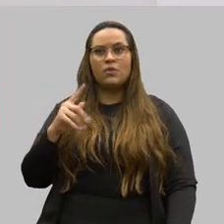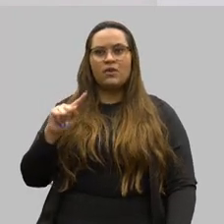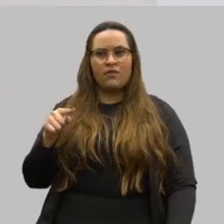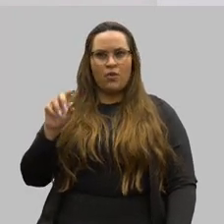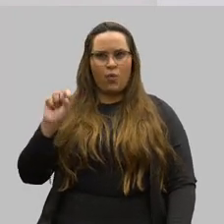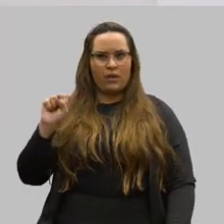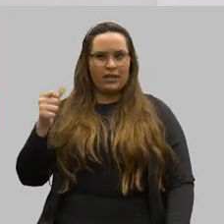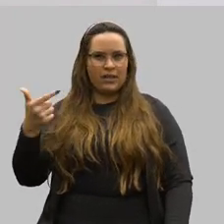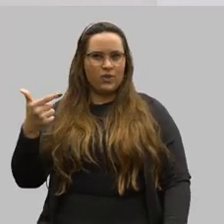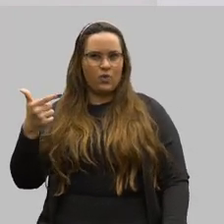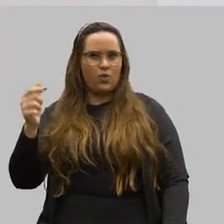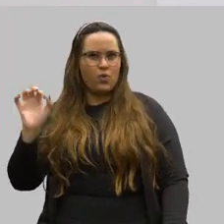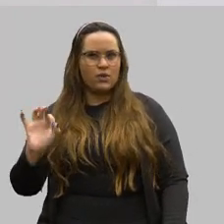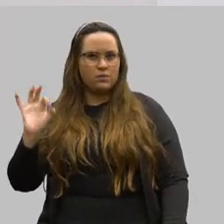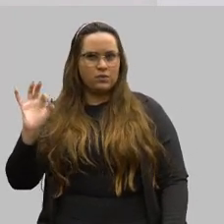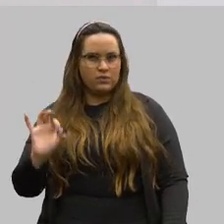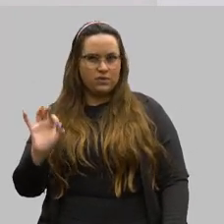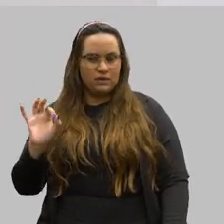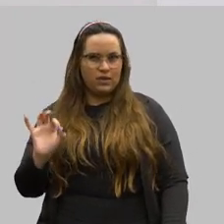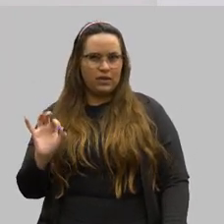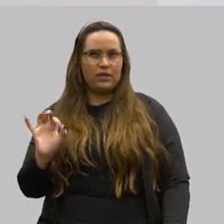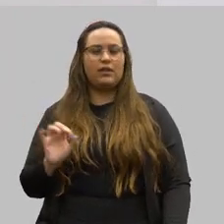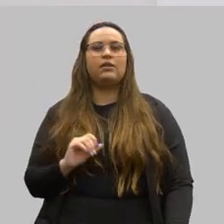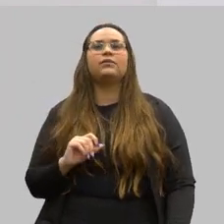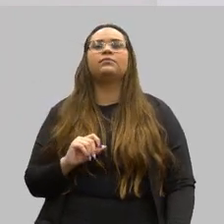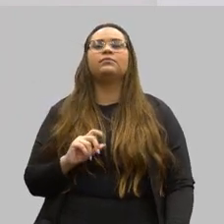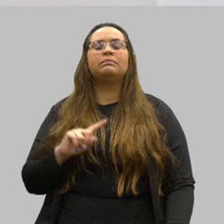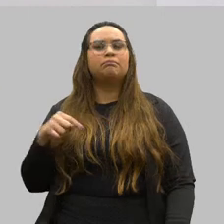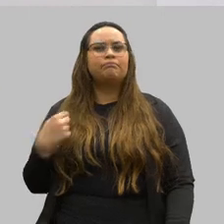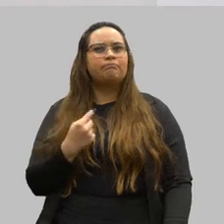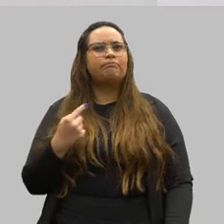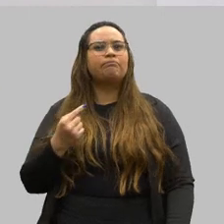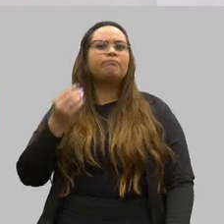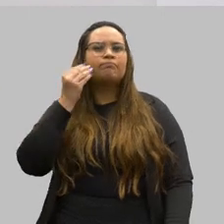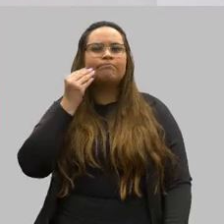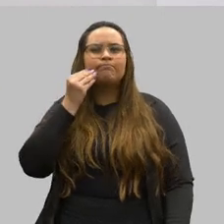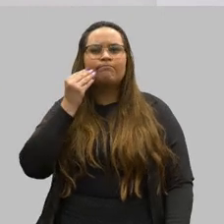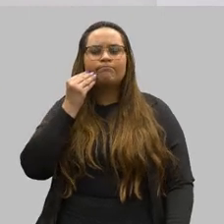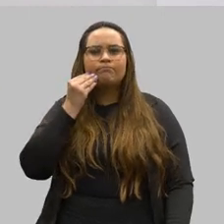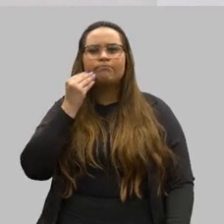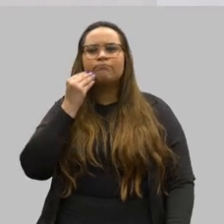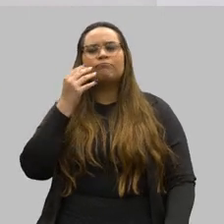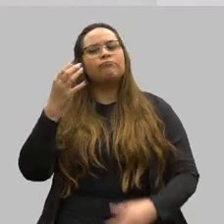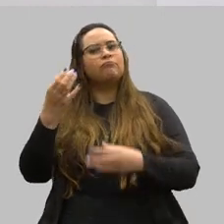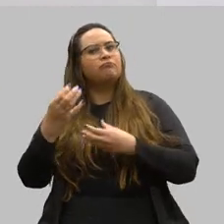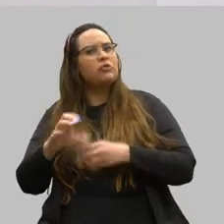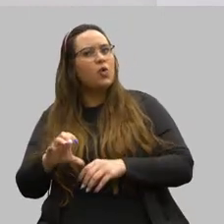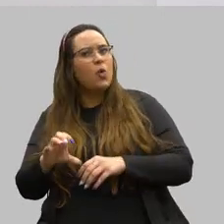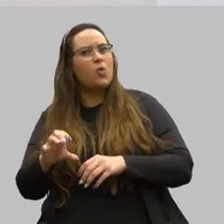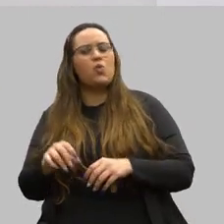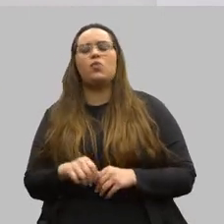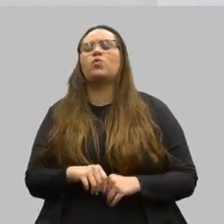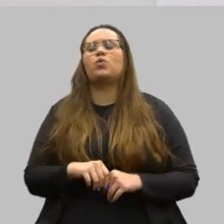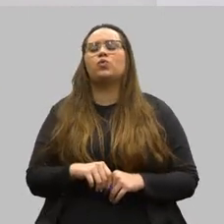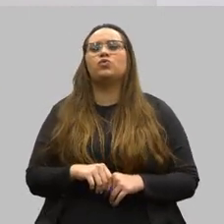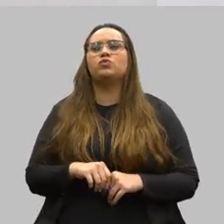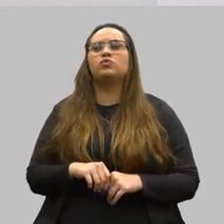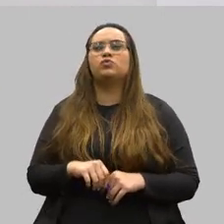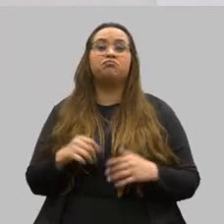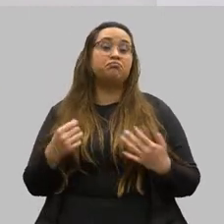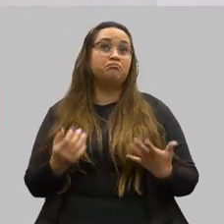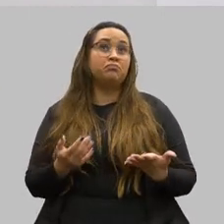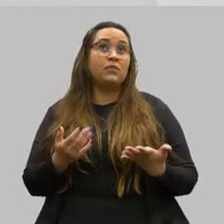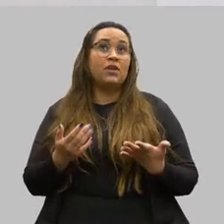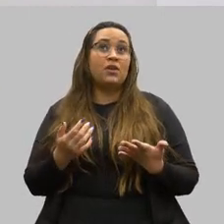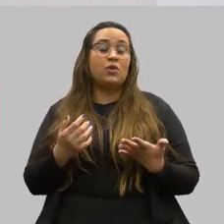eh aqui a gente faz a a batalha para realização de concursos nomeações eu acho